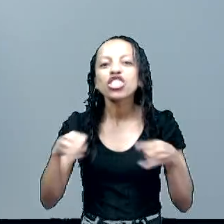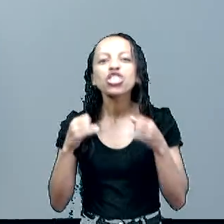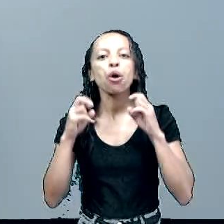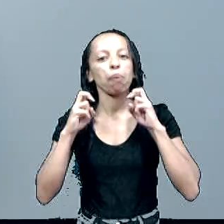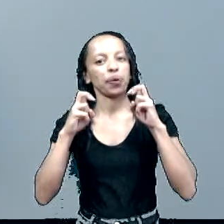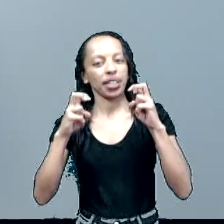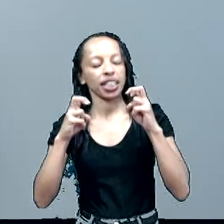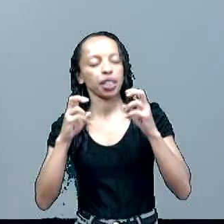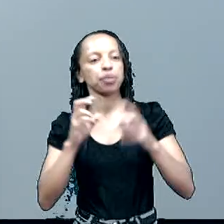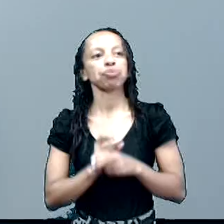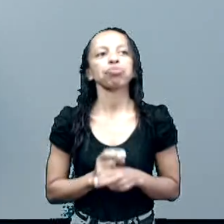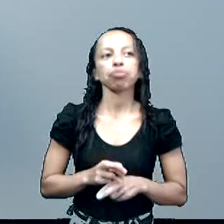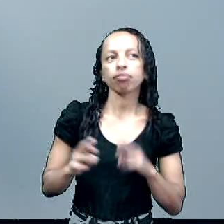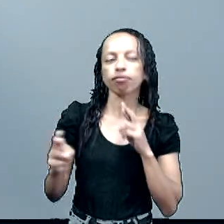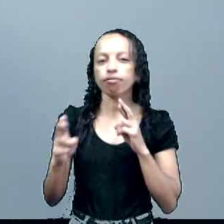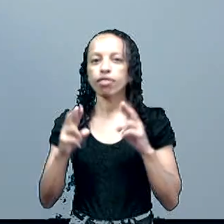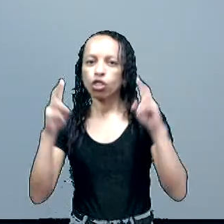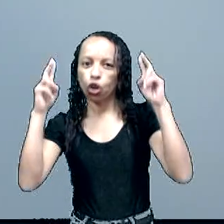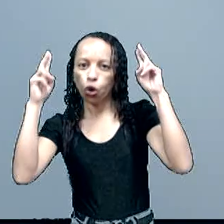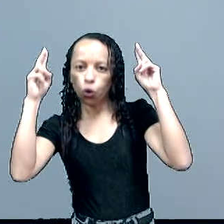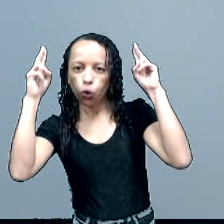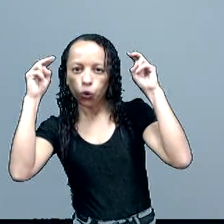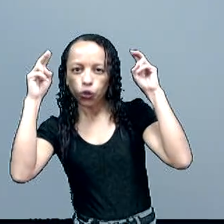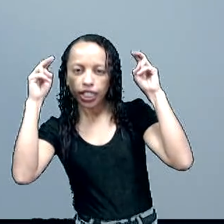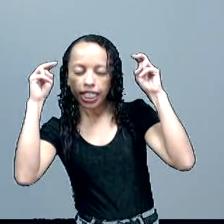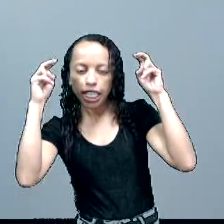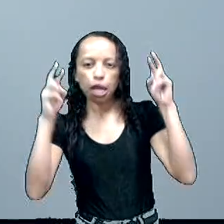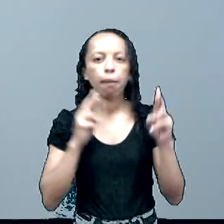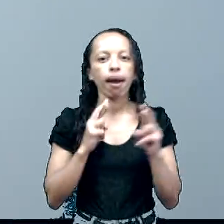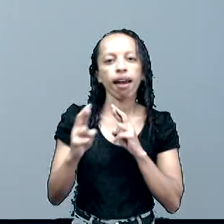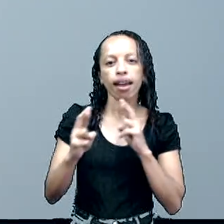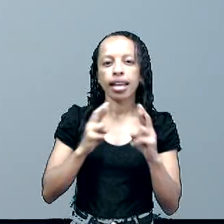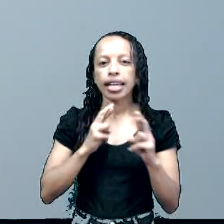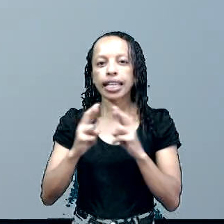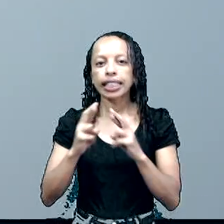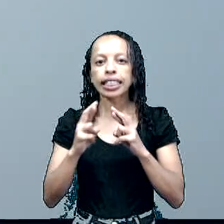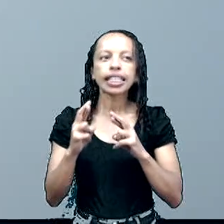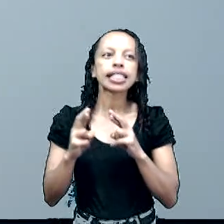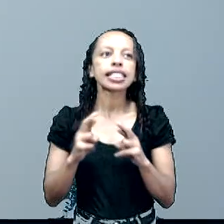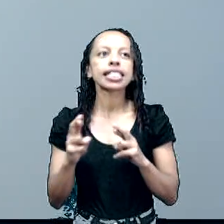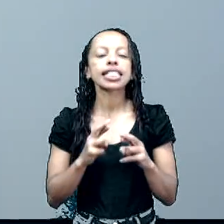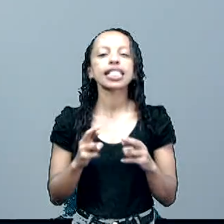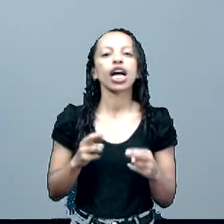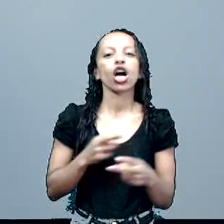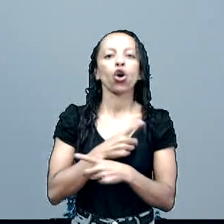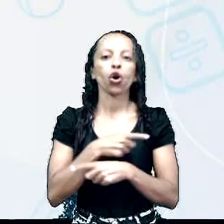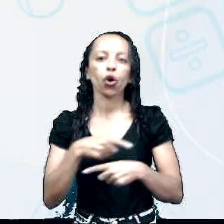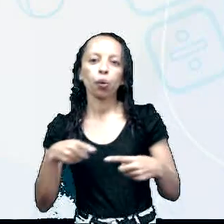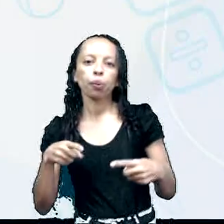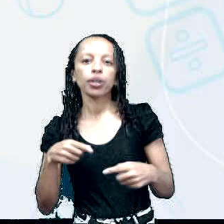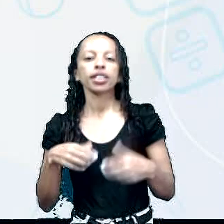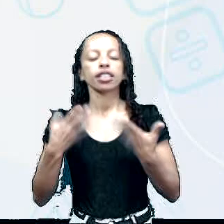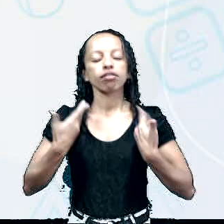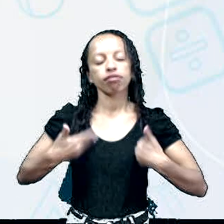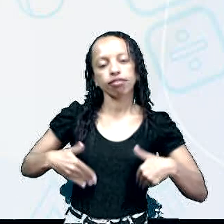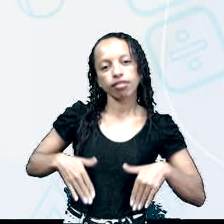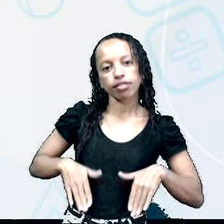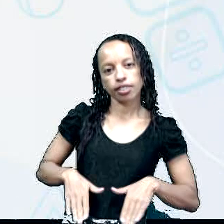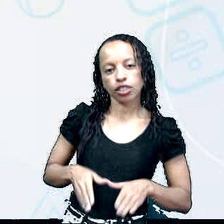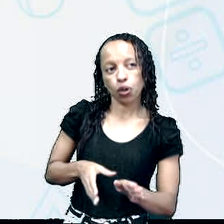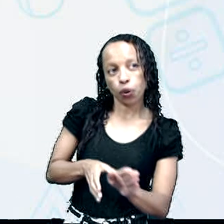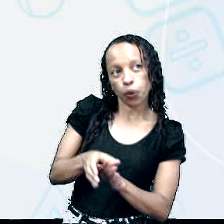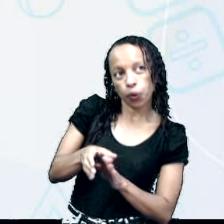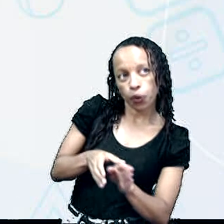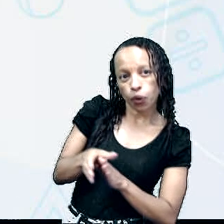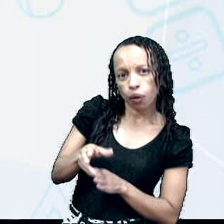físicos naturais orientação no espaço geográfico observa aí na tela o